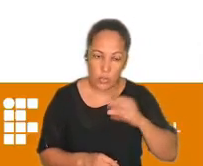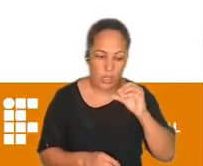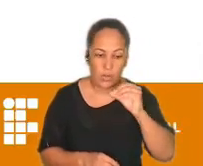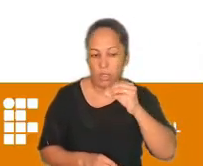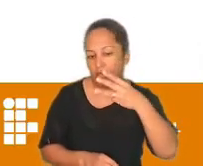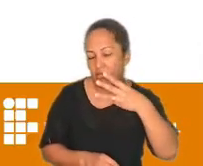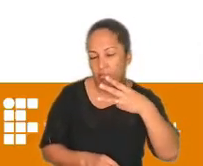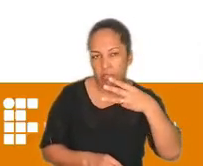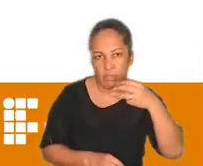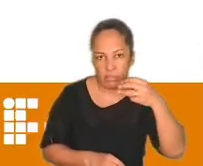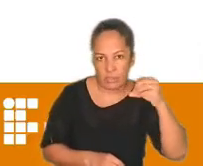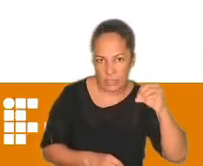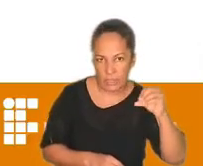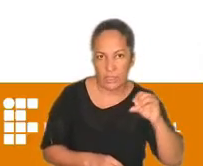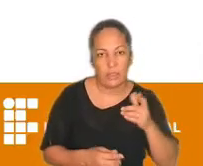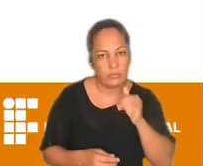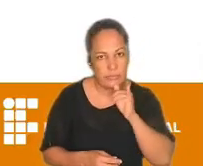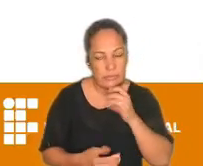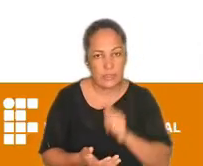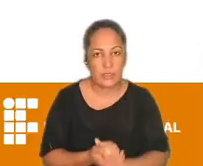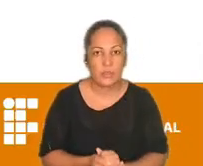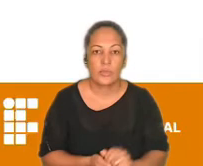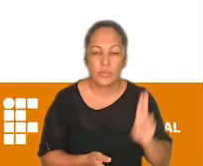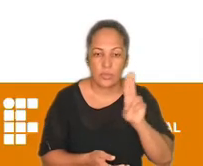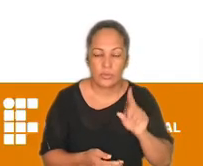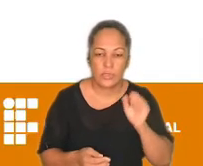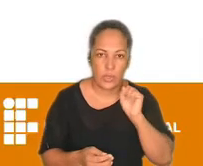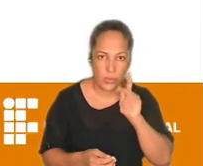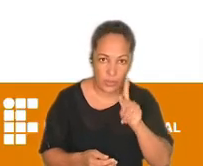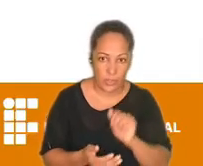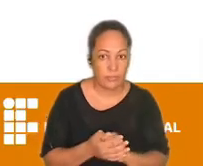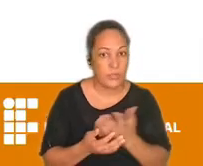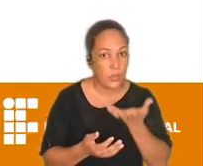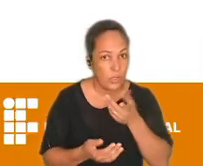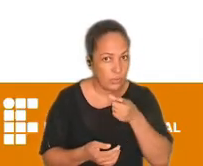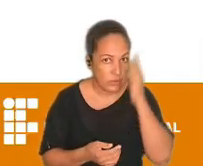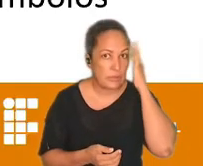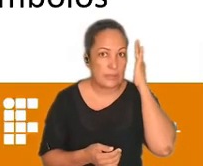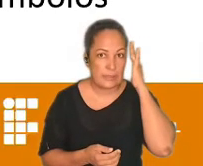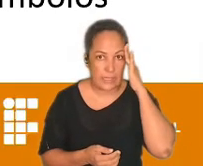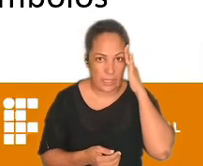utilizar aqui no nosso curso, tá bom? Então, eu quero que vocês saibam esses tipos.